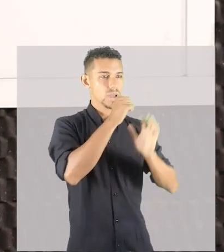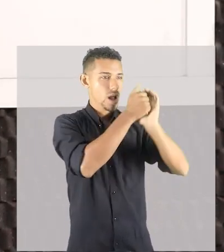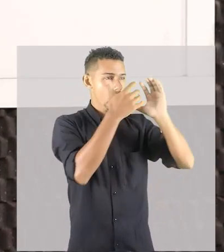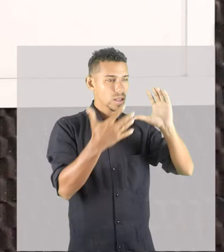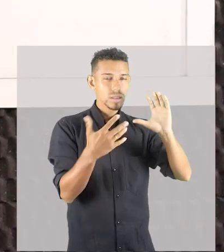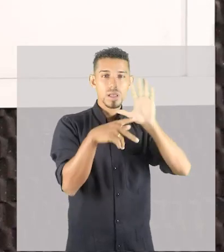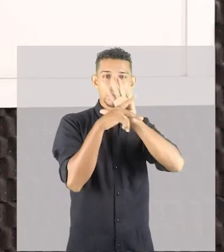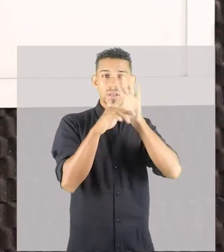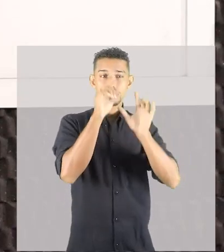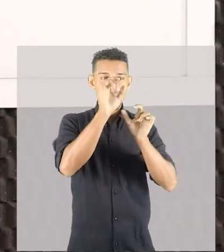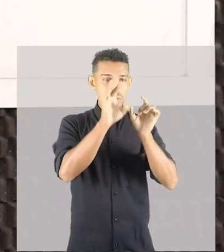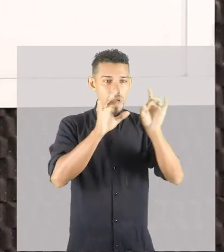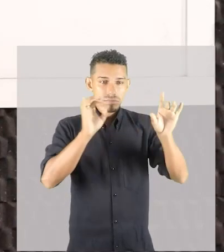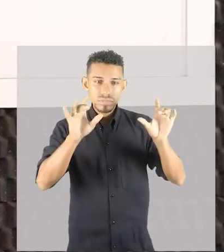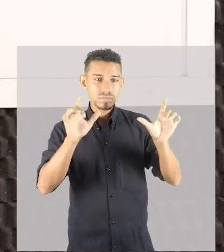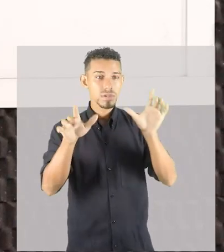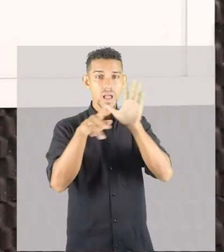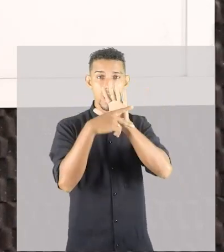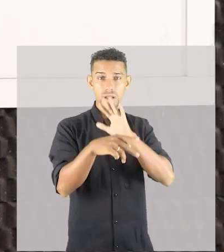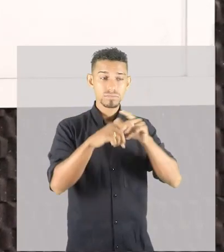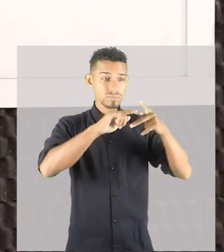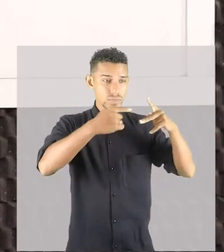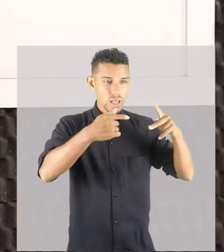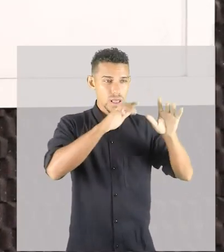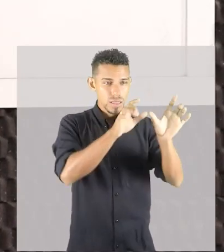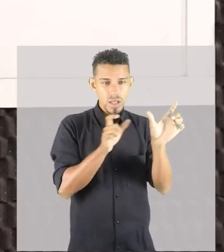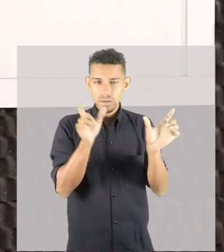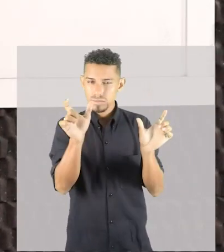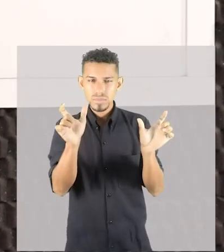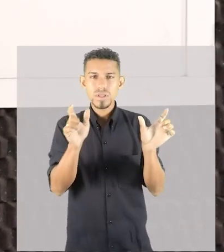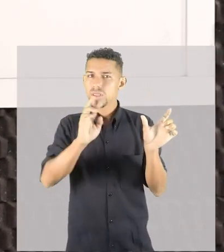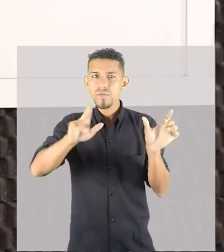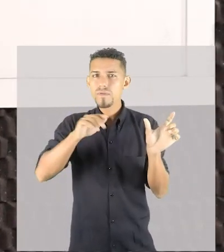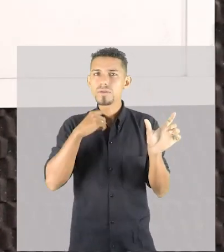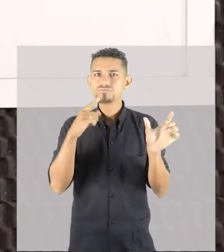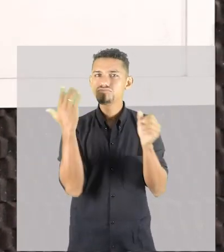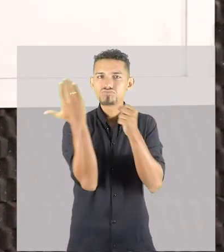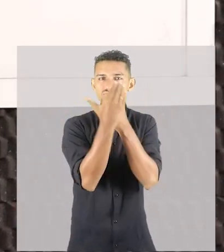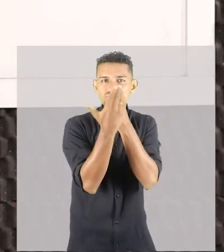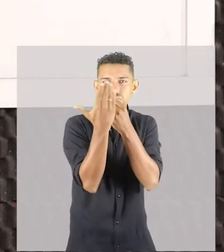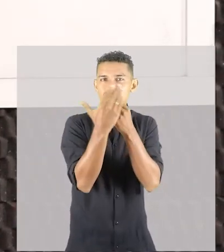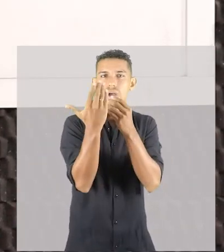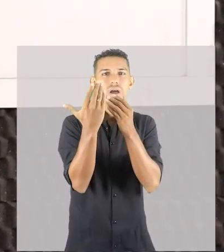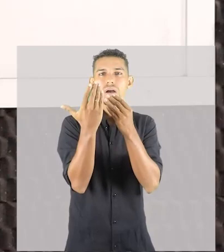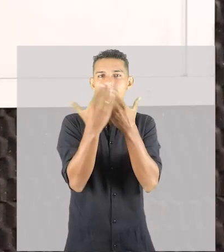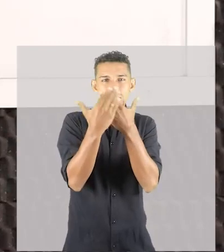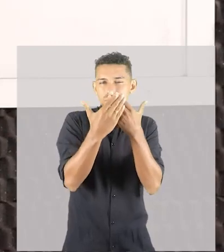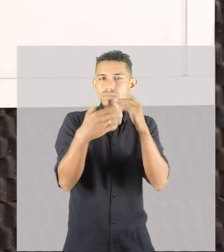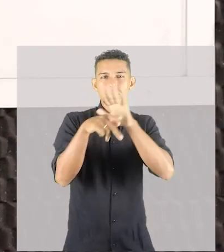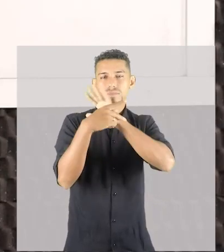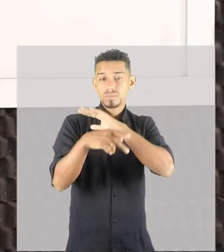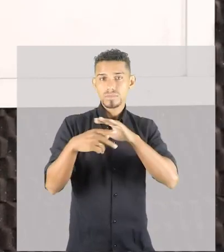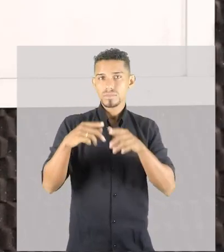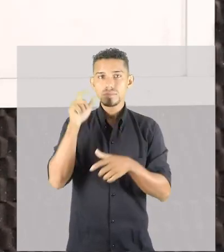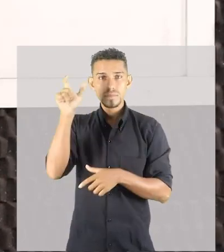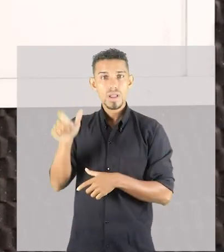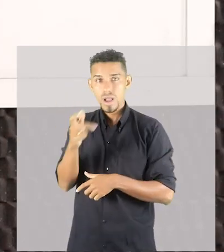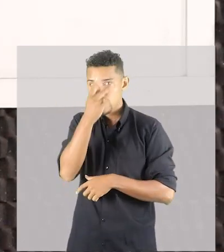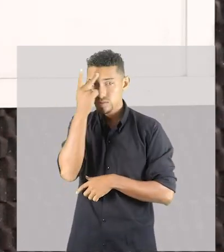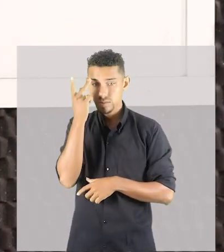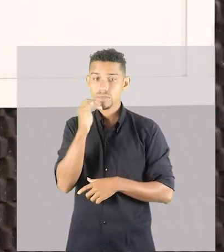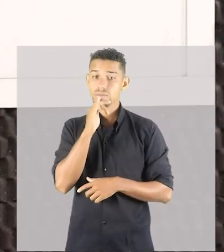característica determinado, pelo gene que está ali do lado, ela não vai aparecer no indivíduo, tá certo? E o